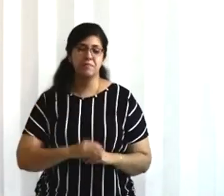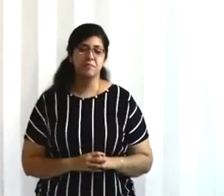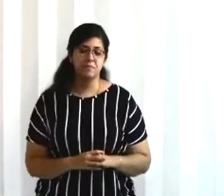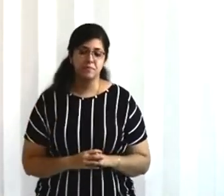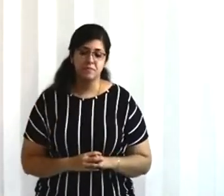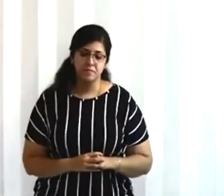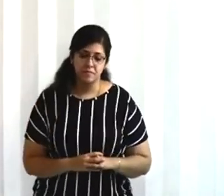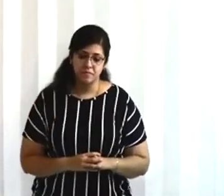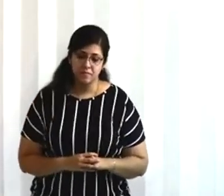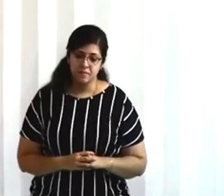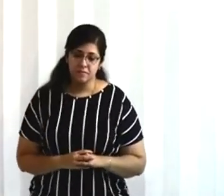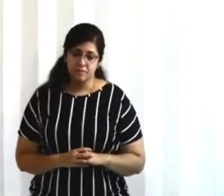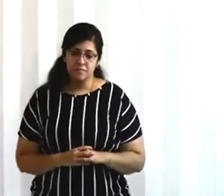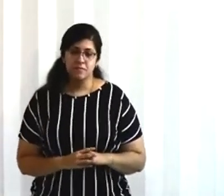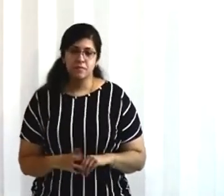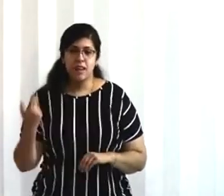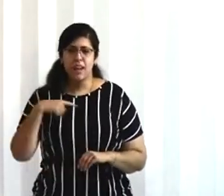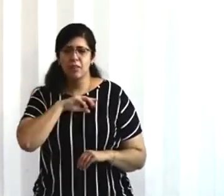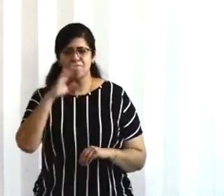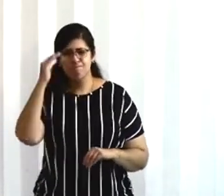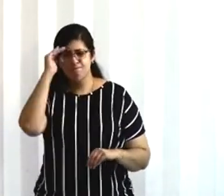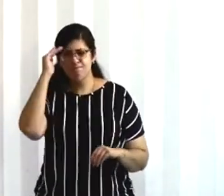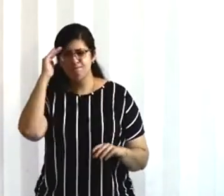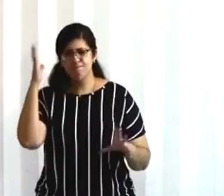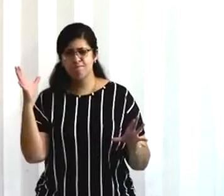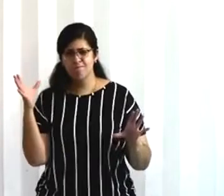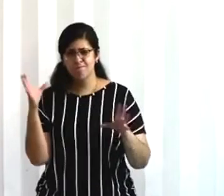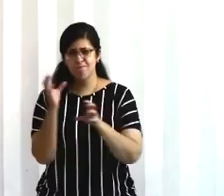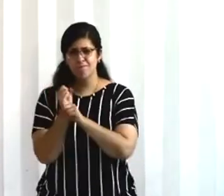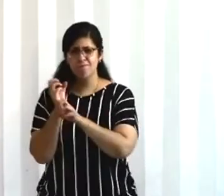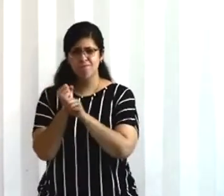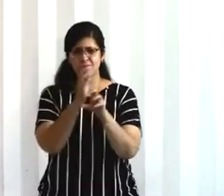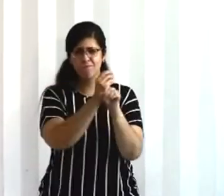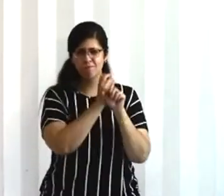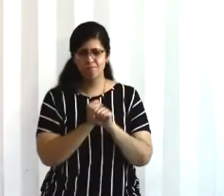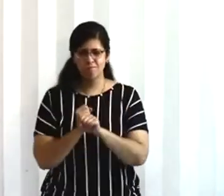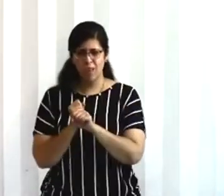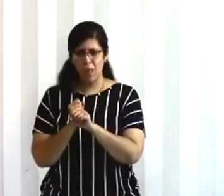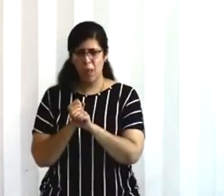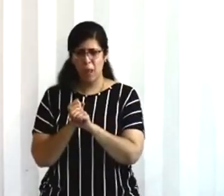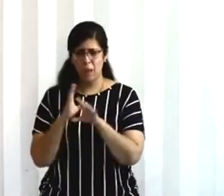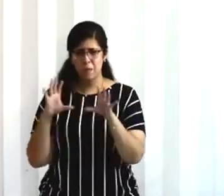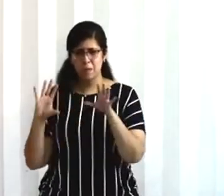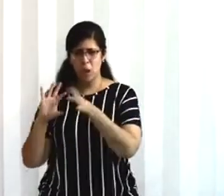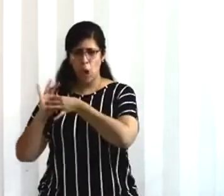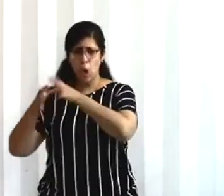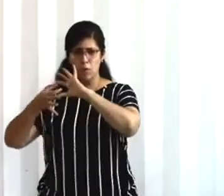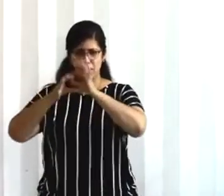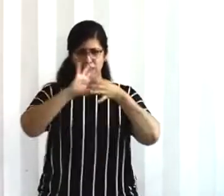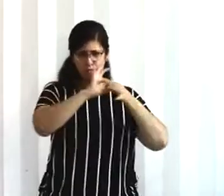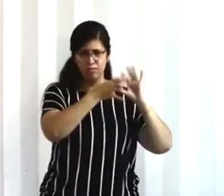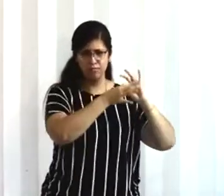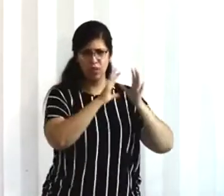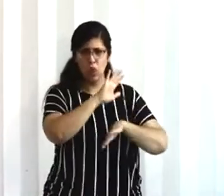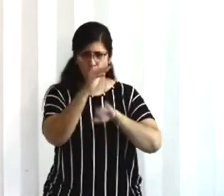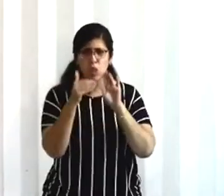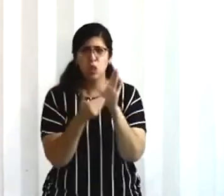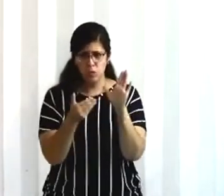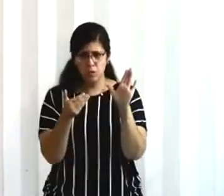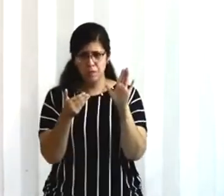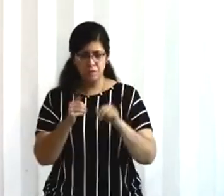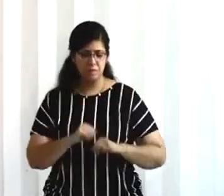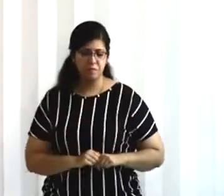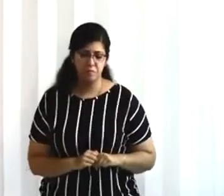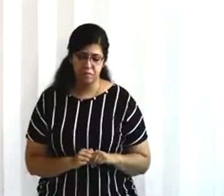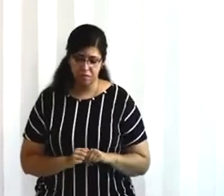disso. Mas é importante nós entendermos o contexto. Por que o profeta traz essa mensagem do Senhor para esse povo?